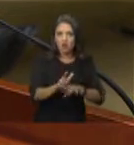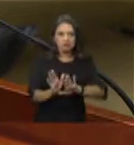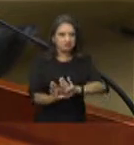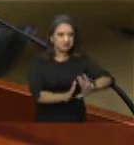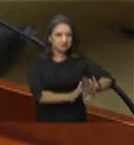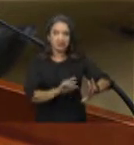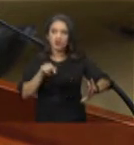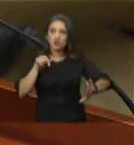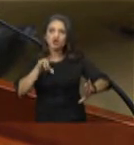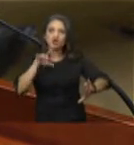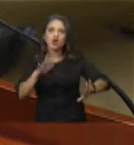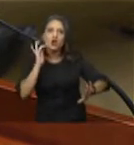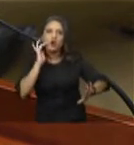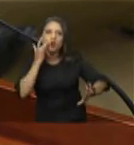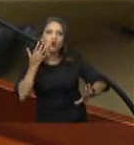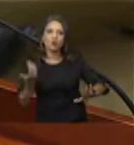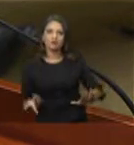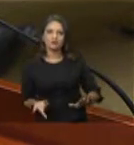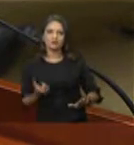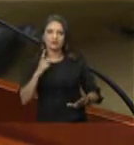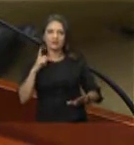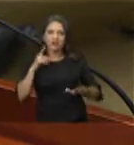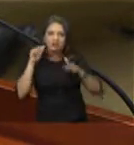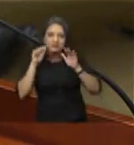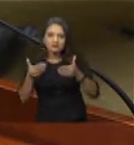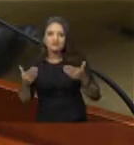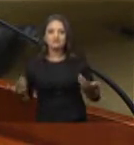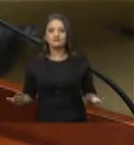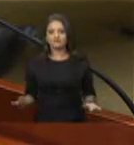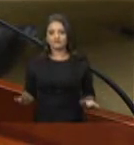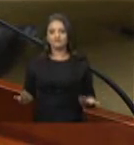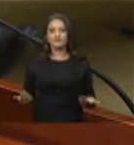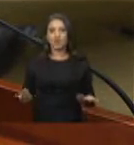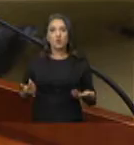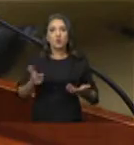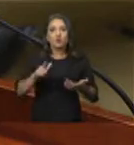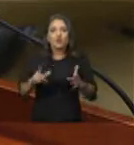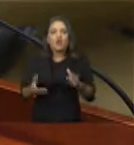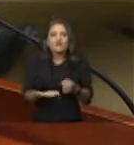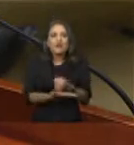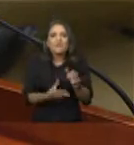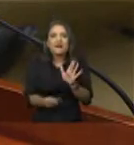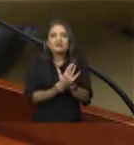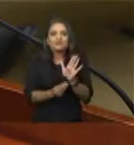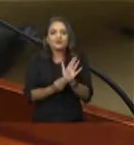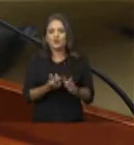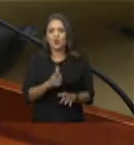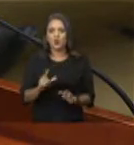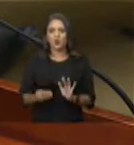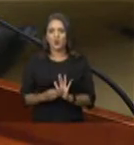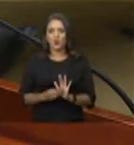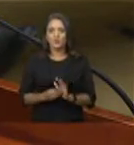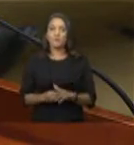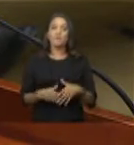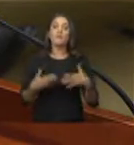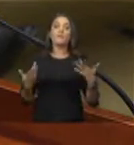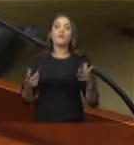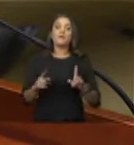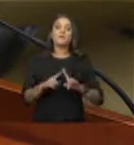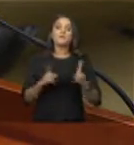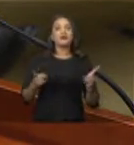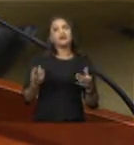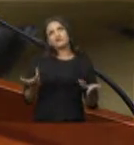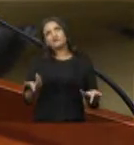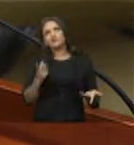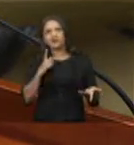exaustivamente exaurientemente a sua decisão mas a fundamentação mais fraca